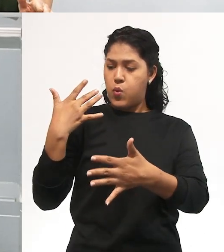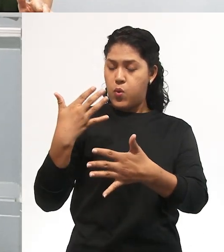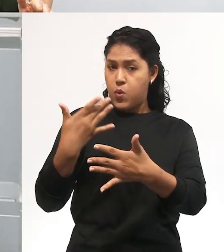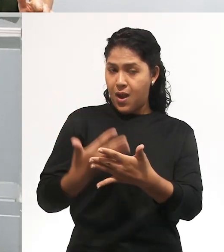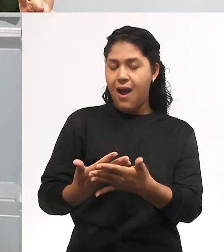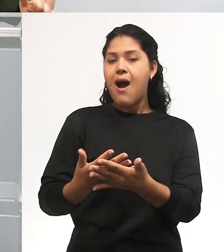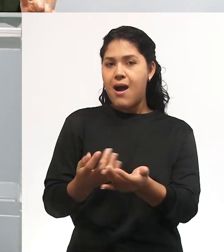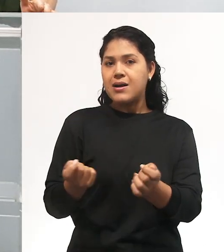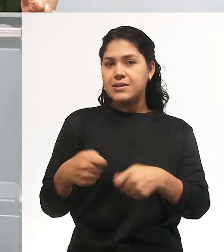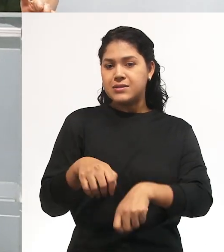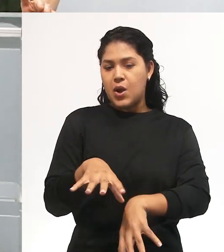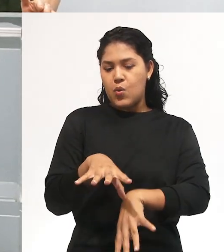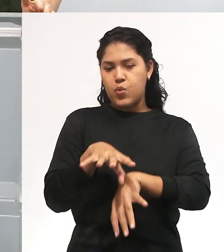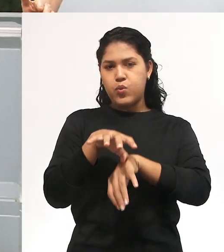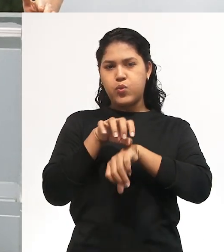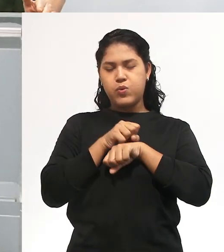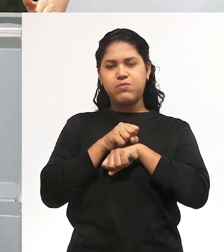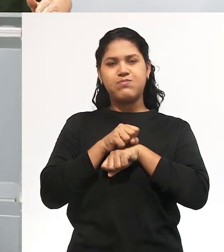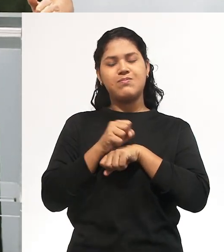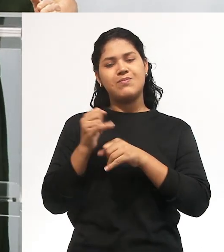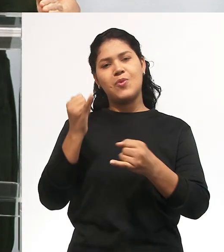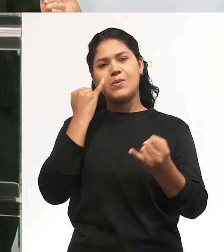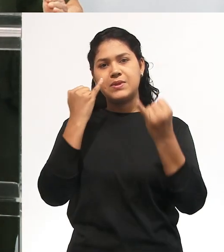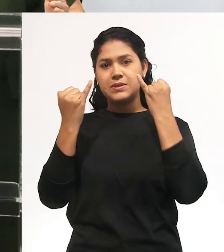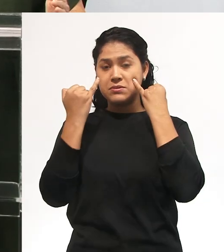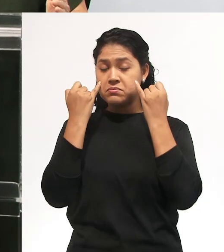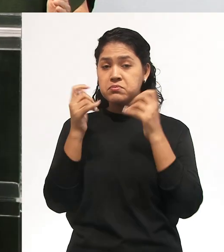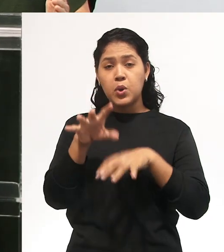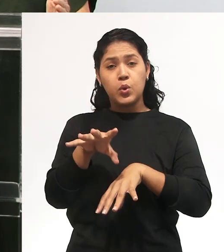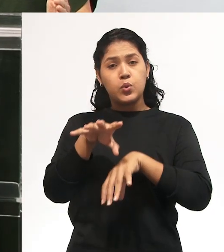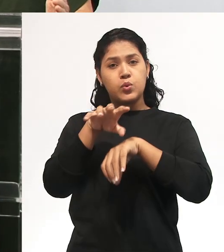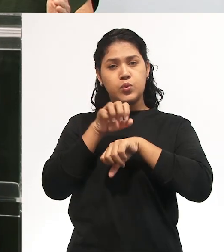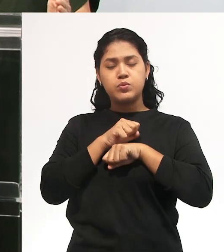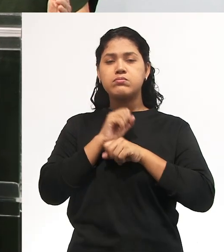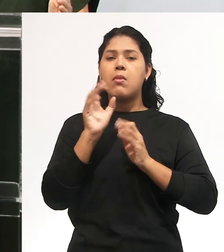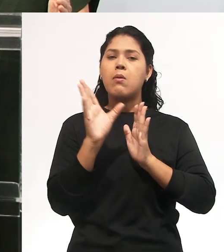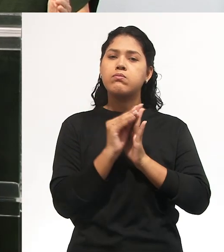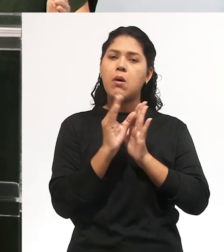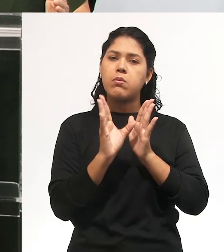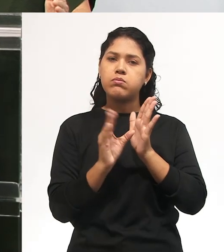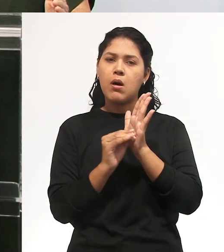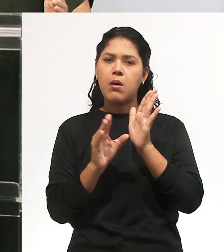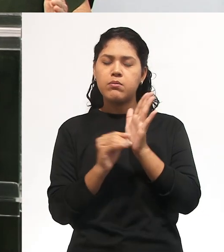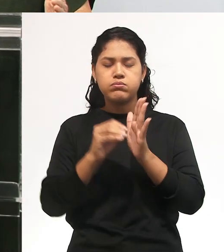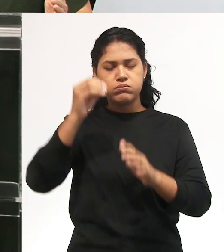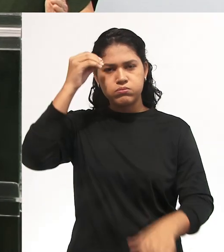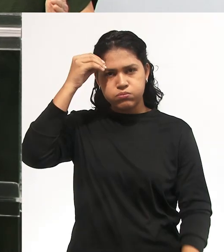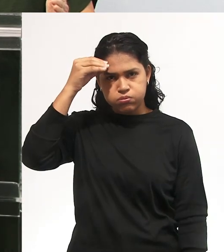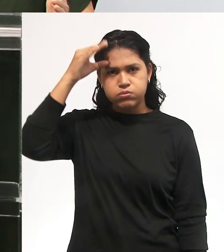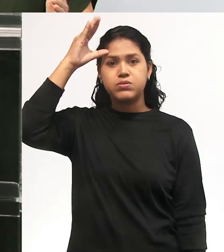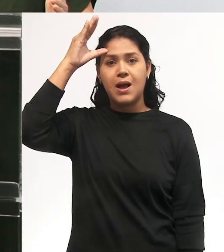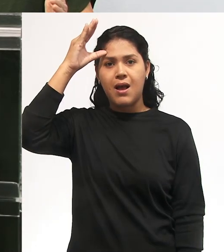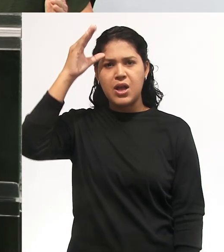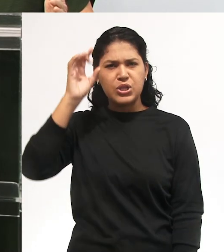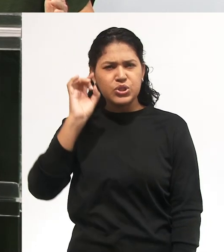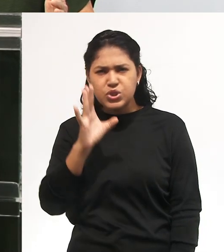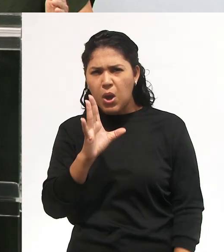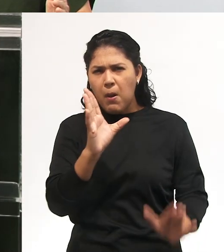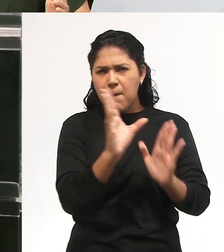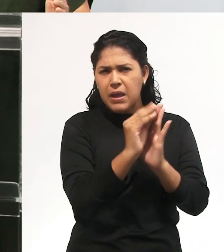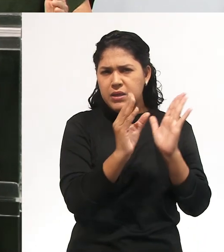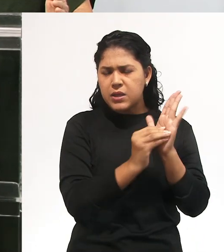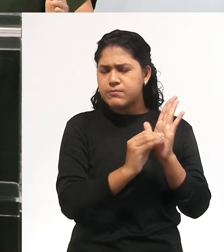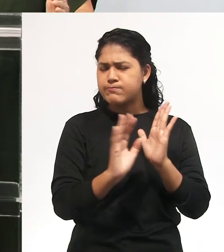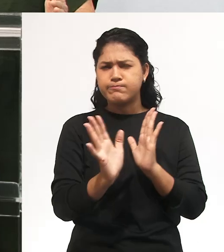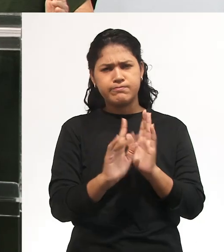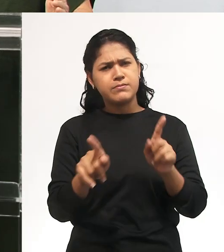desse processo, a formação vai se dando. E não especificamente uma avaliação só em relação a conteúdo,